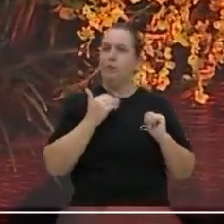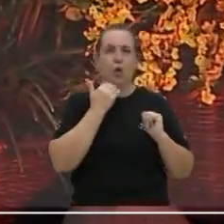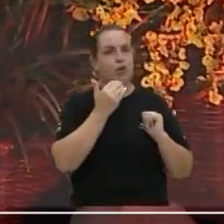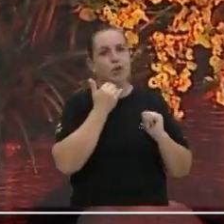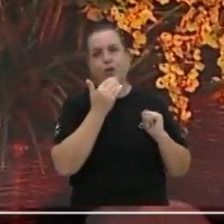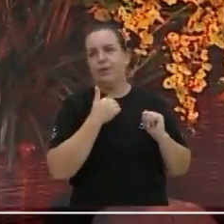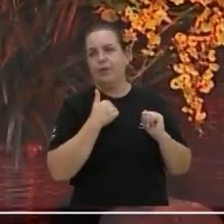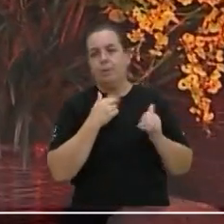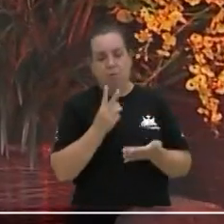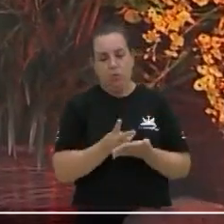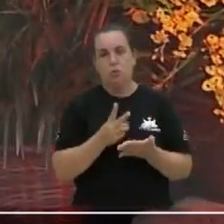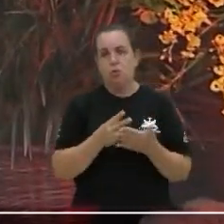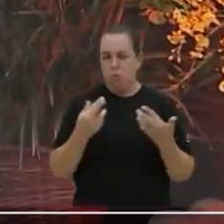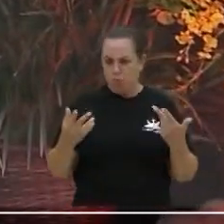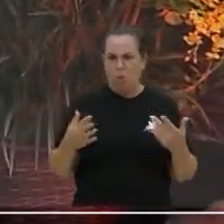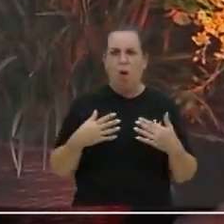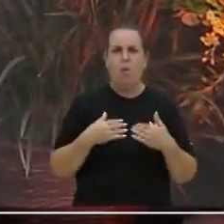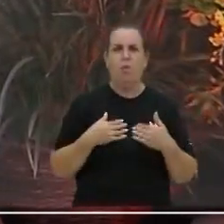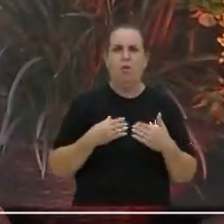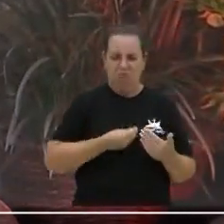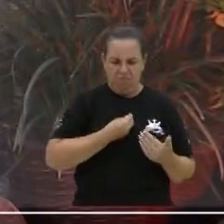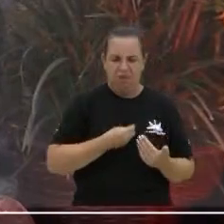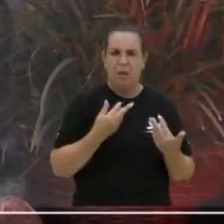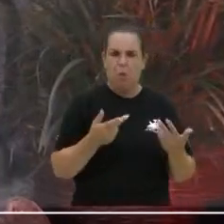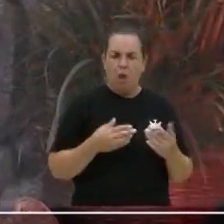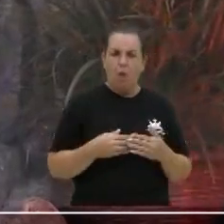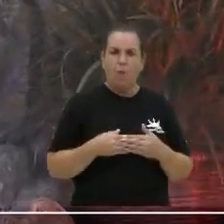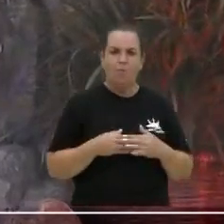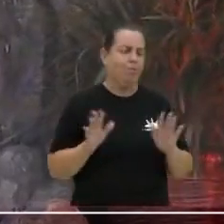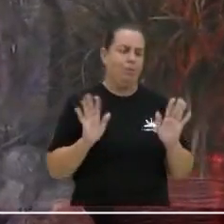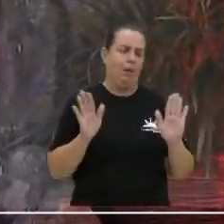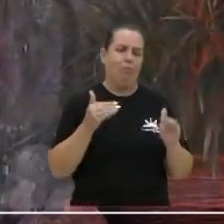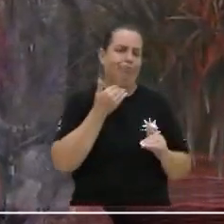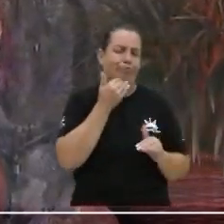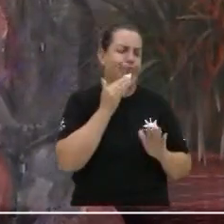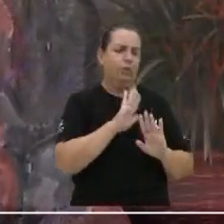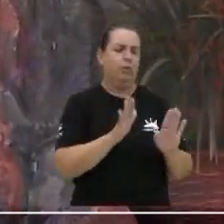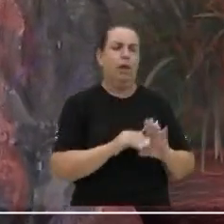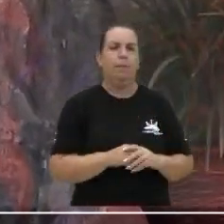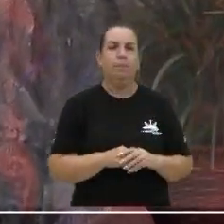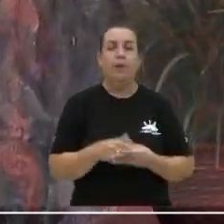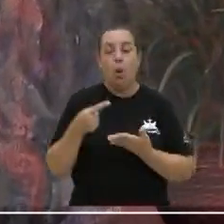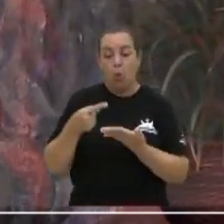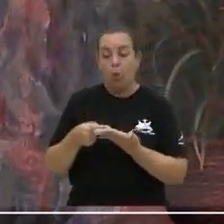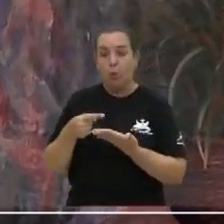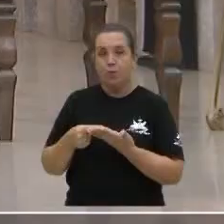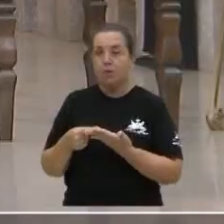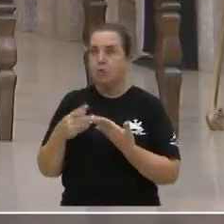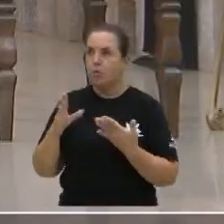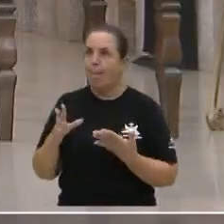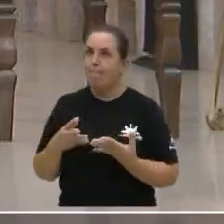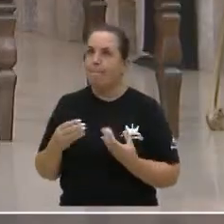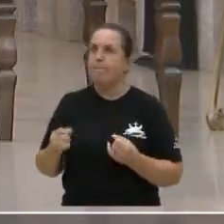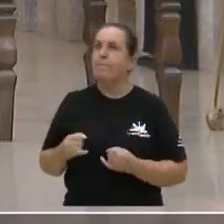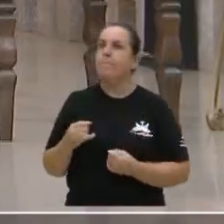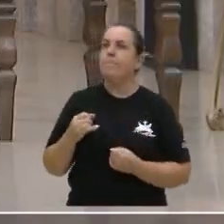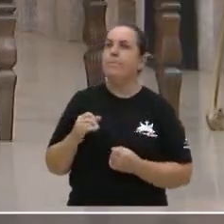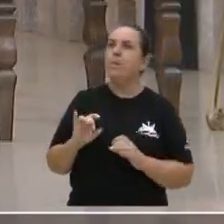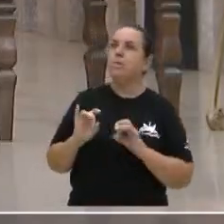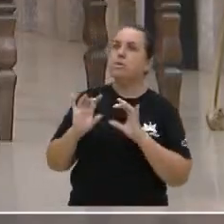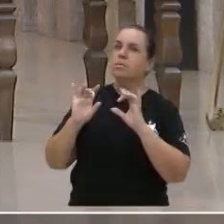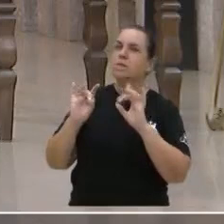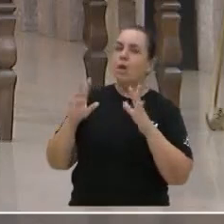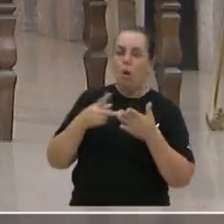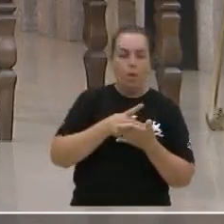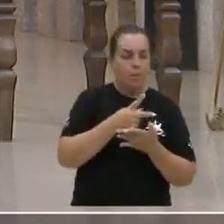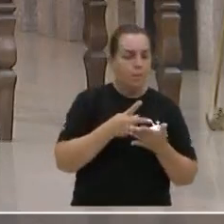e continuamos com a mesma vida. Não dá. É um compromisso maior. É